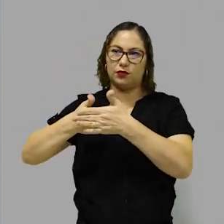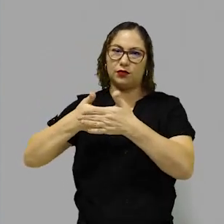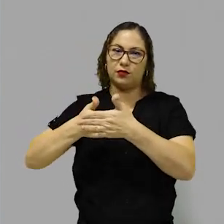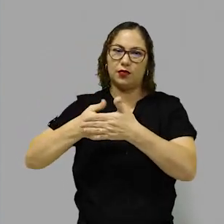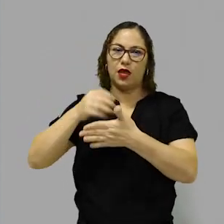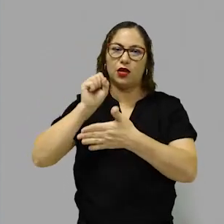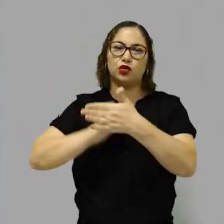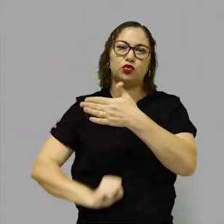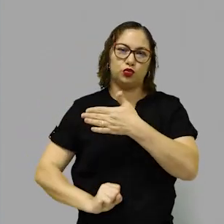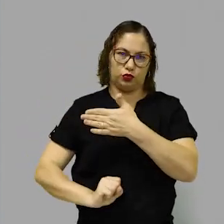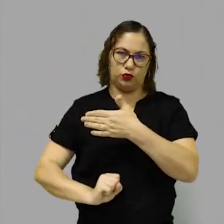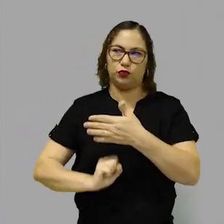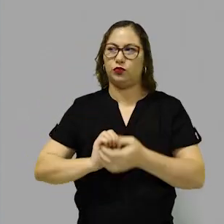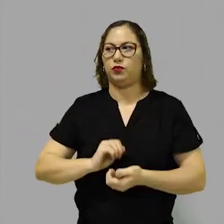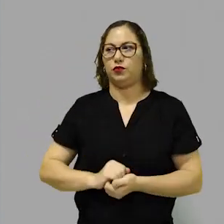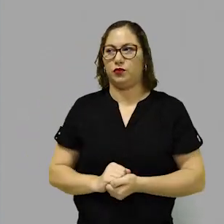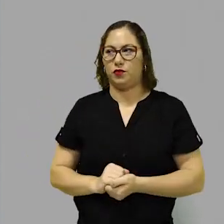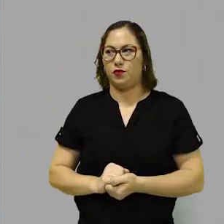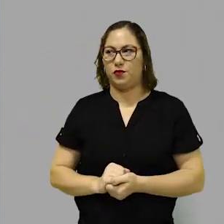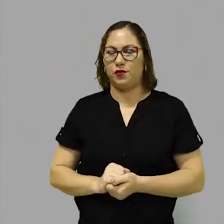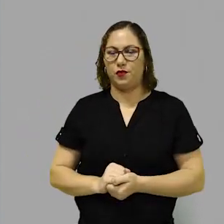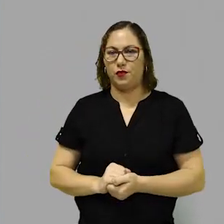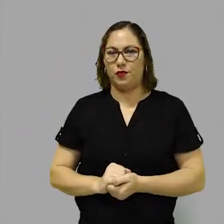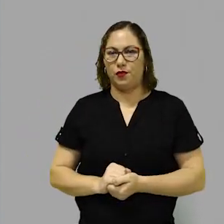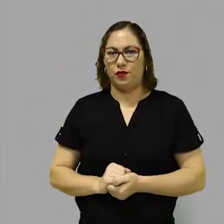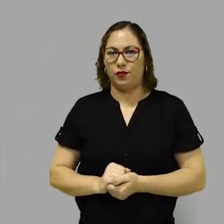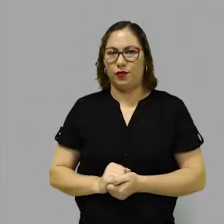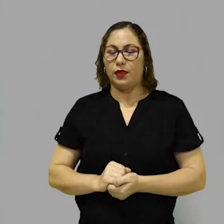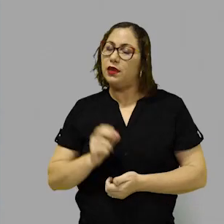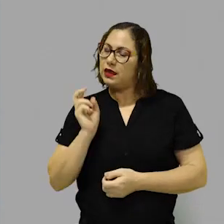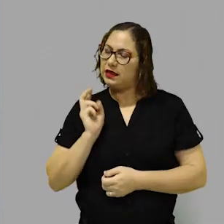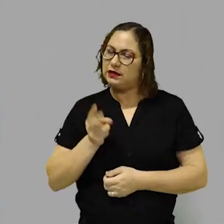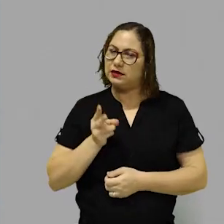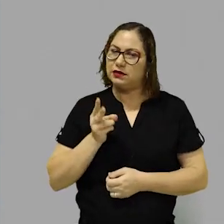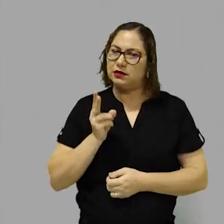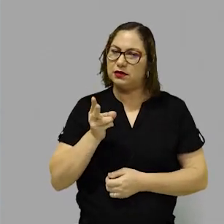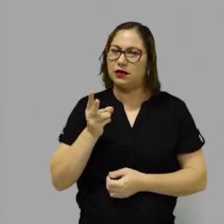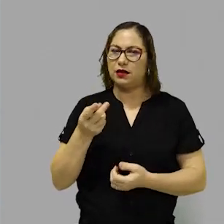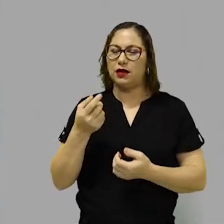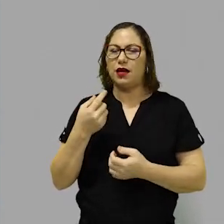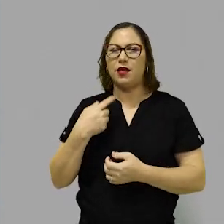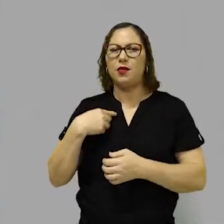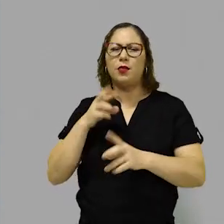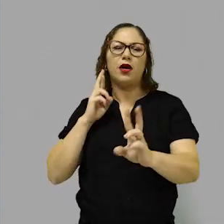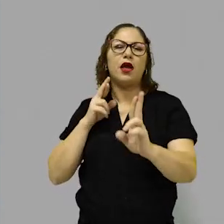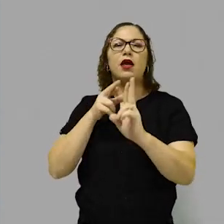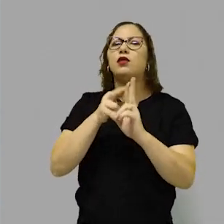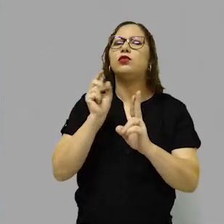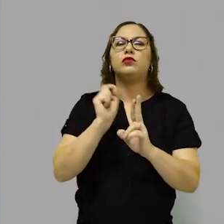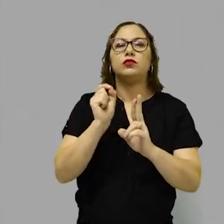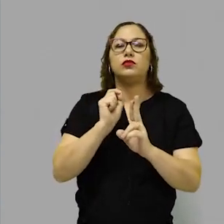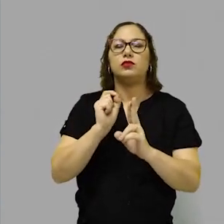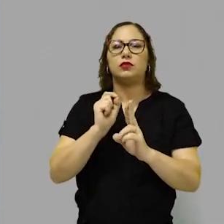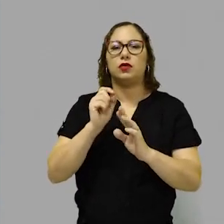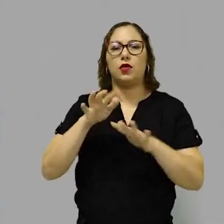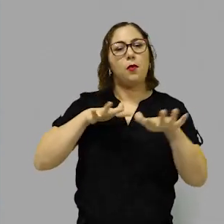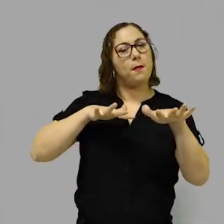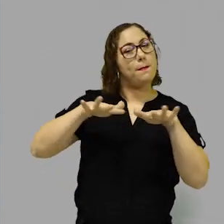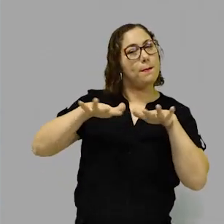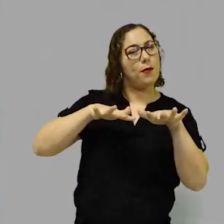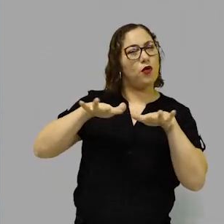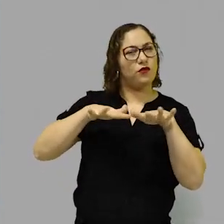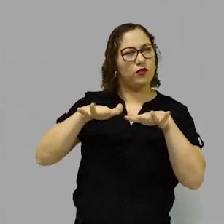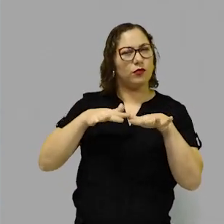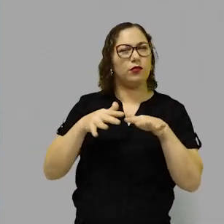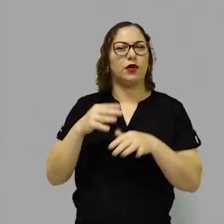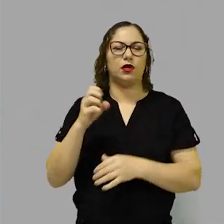para trás é o sul, sempre tendo como referência o movimento aparente do